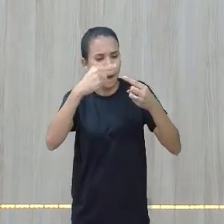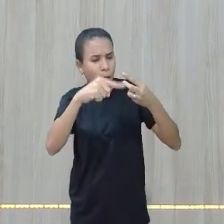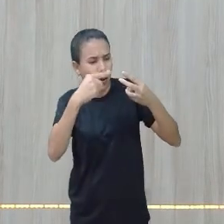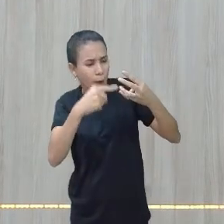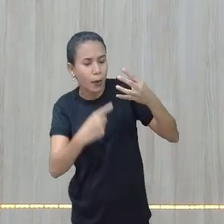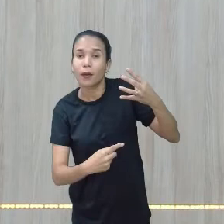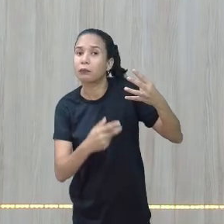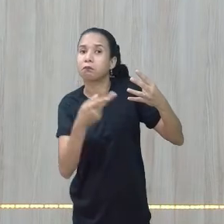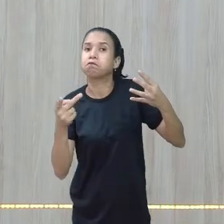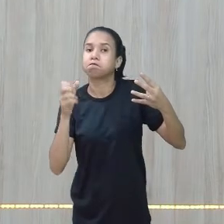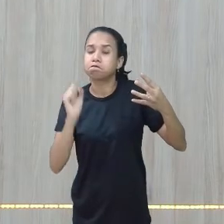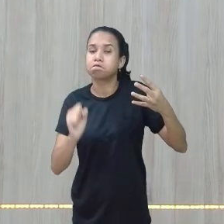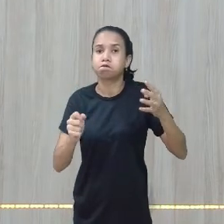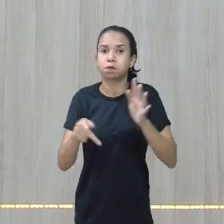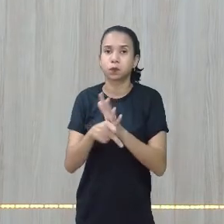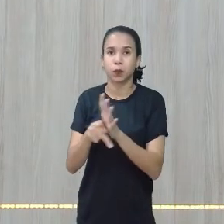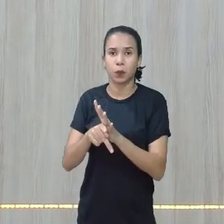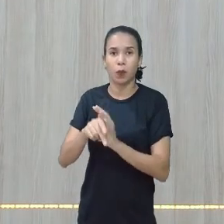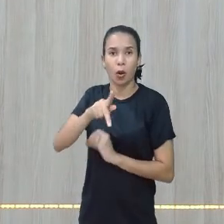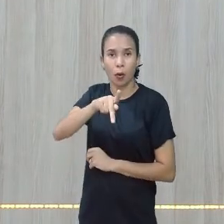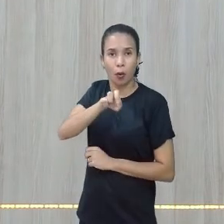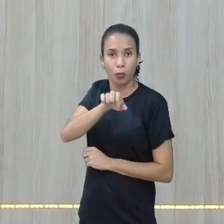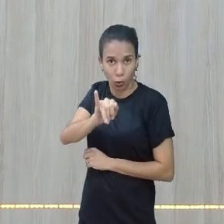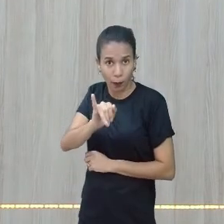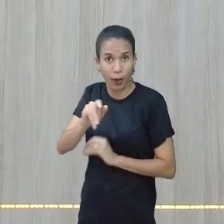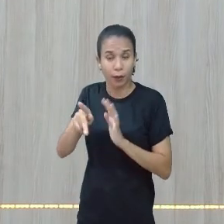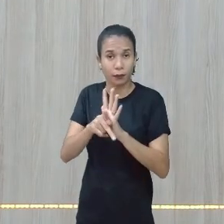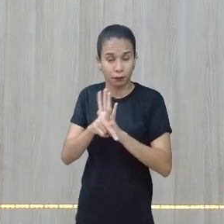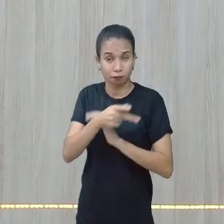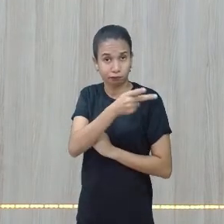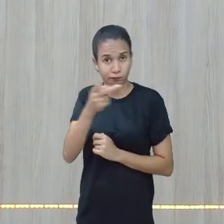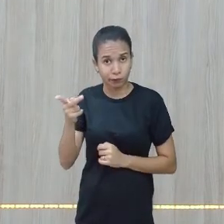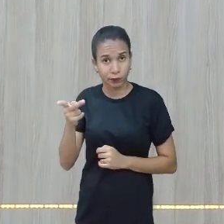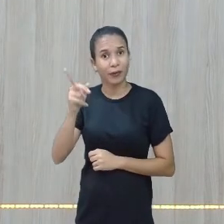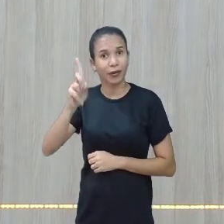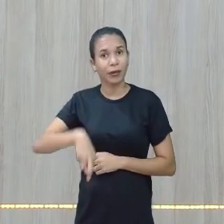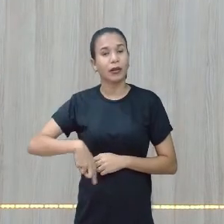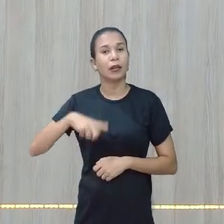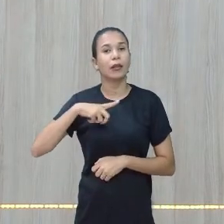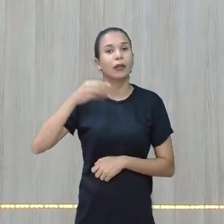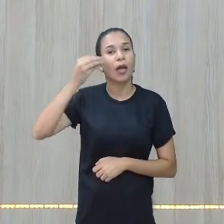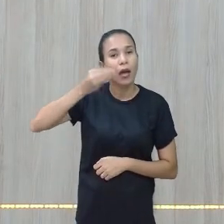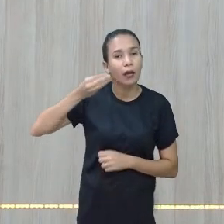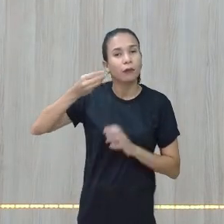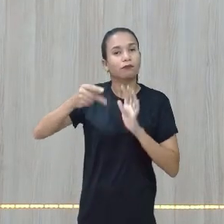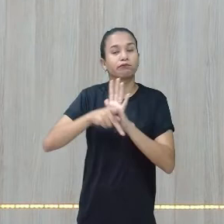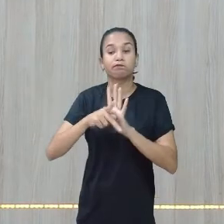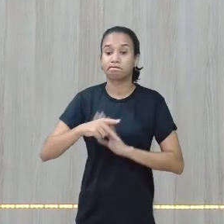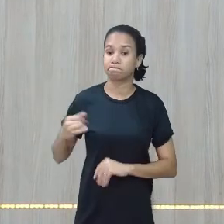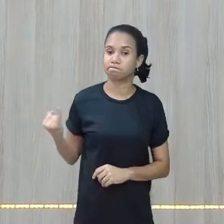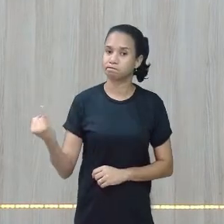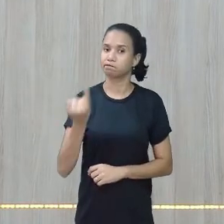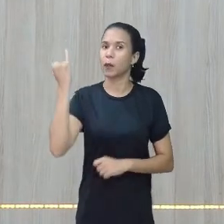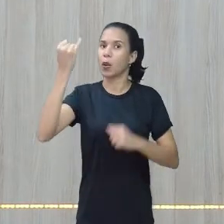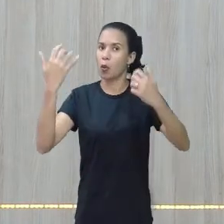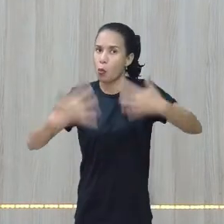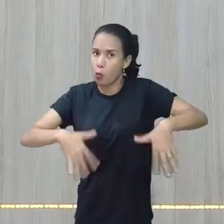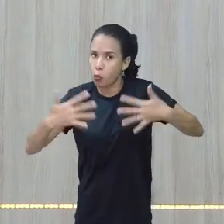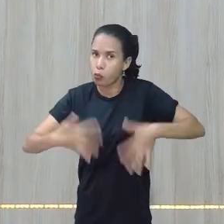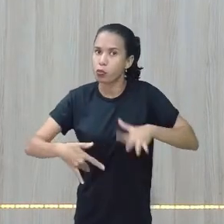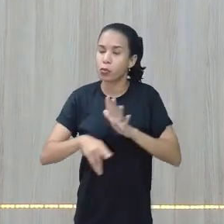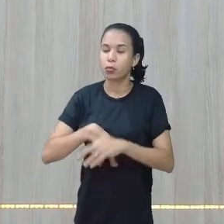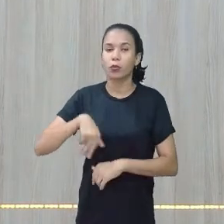vocês podem contemplar no plano educacional individualizado de vocês, como aspectos indispensáveis para